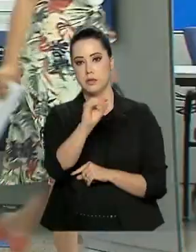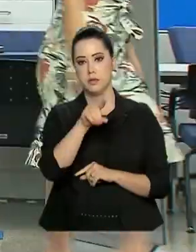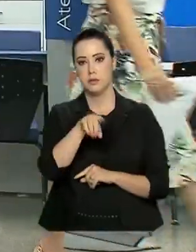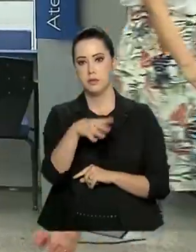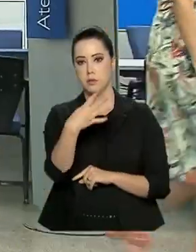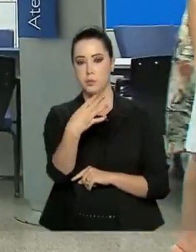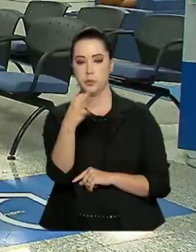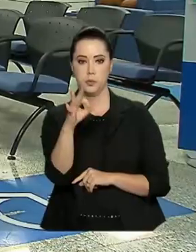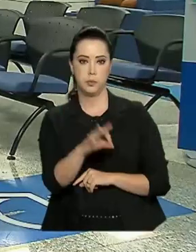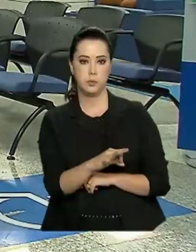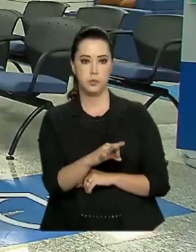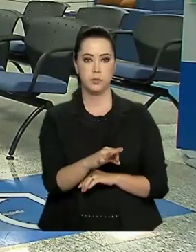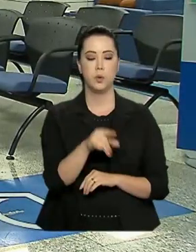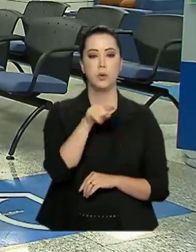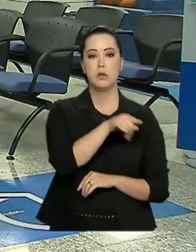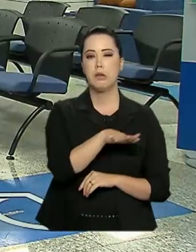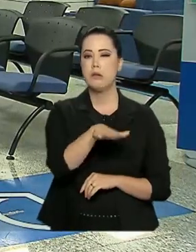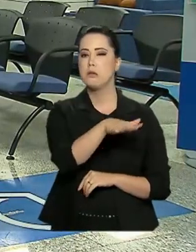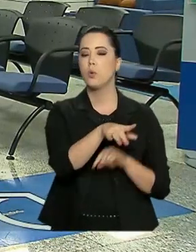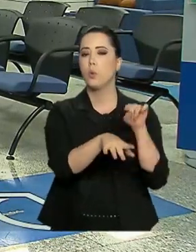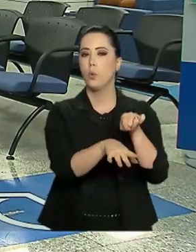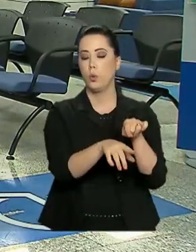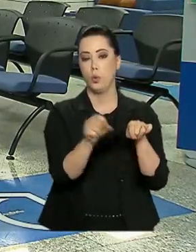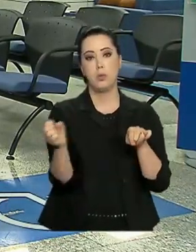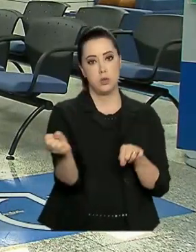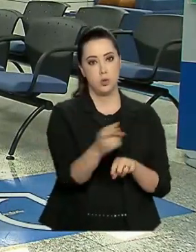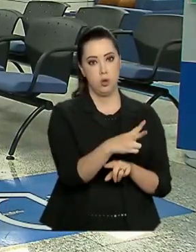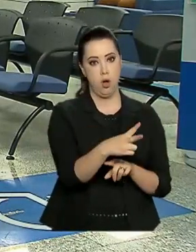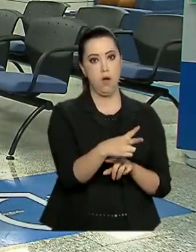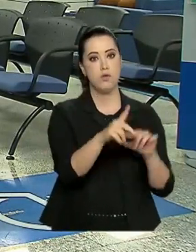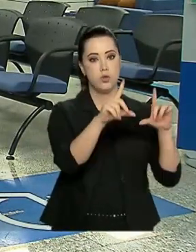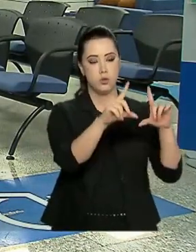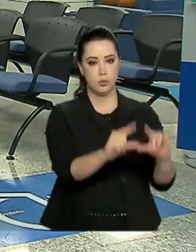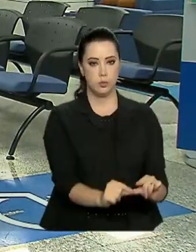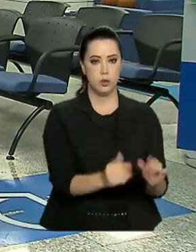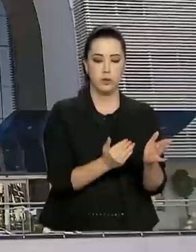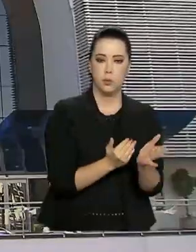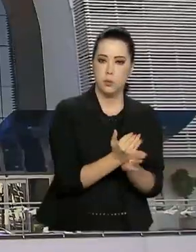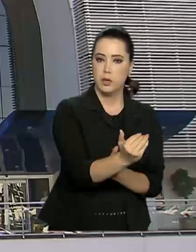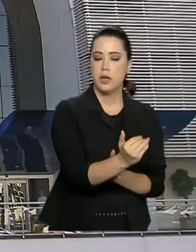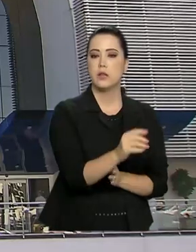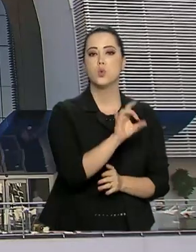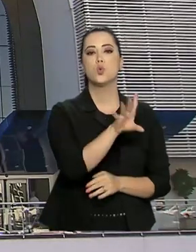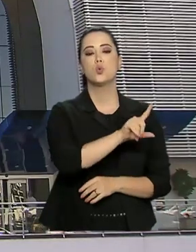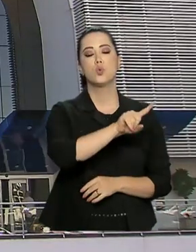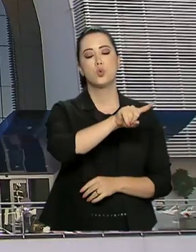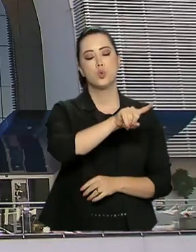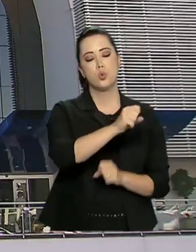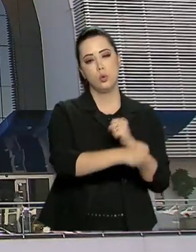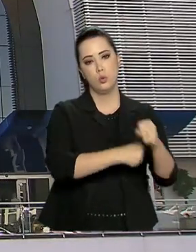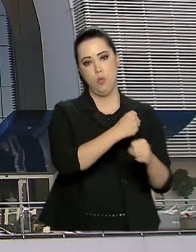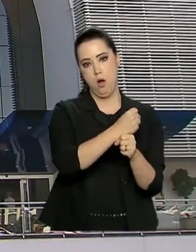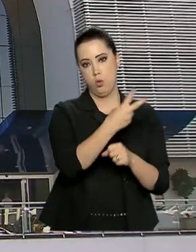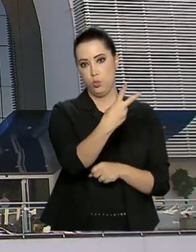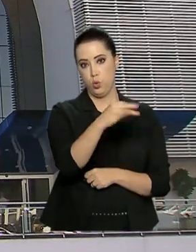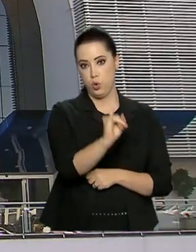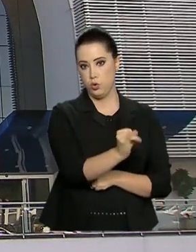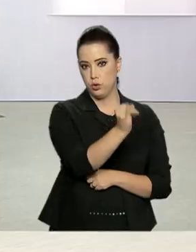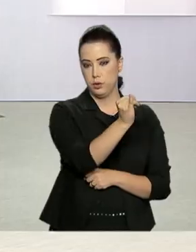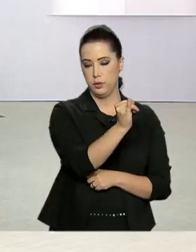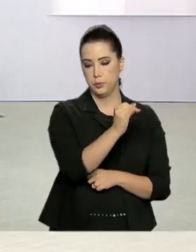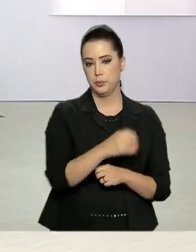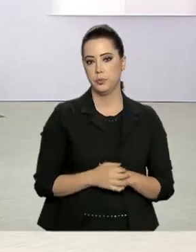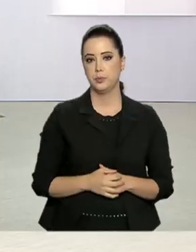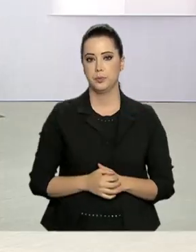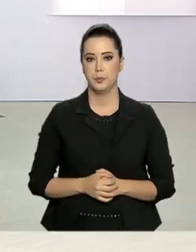,4%. Nesses casos essas novas taxas passam a valer a partir de 2 de janeiro do próximo ano.